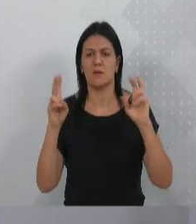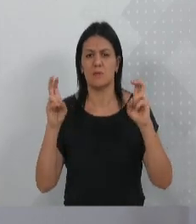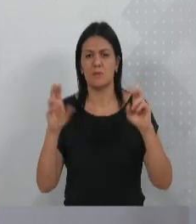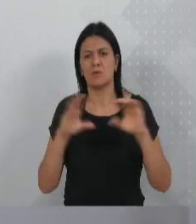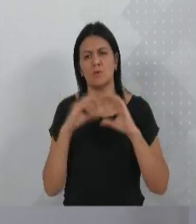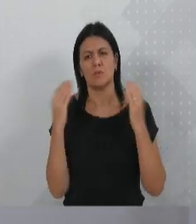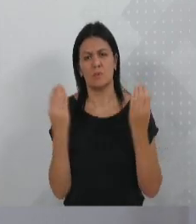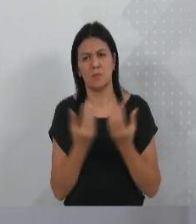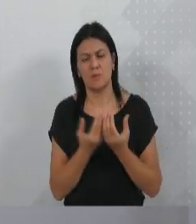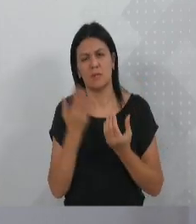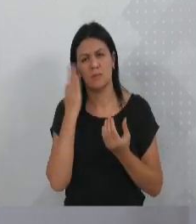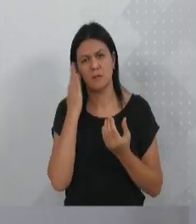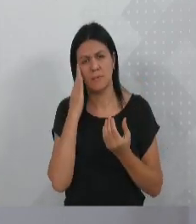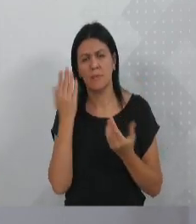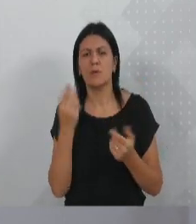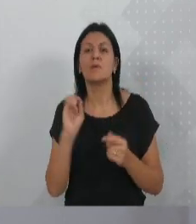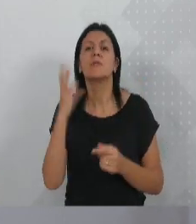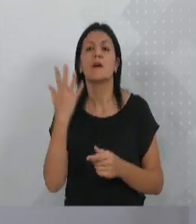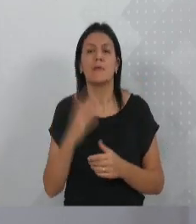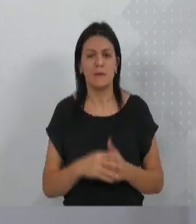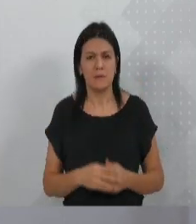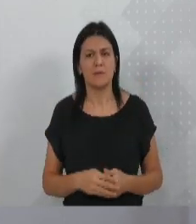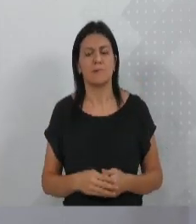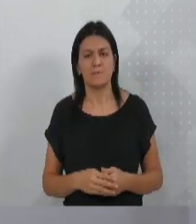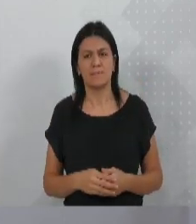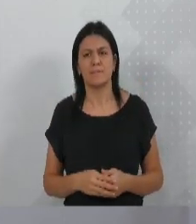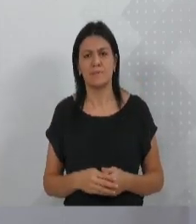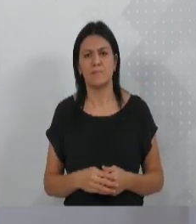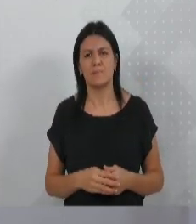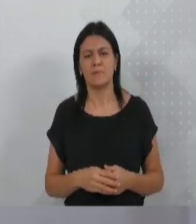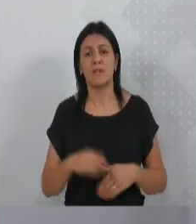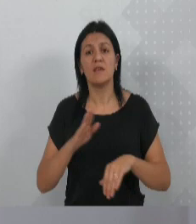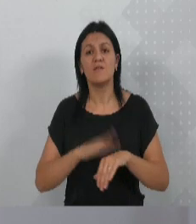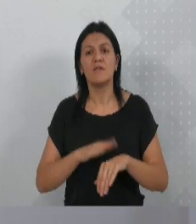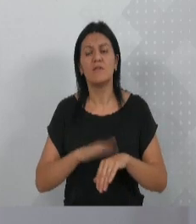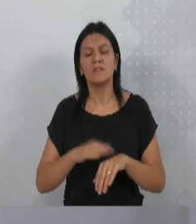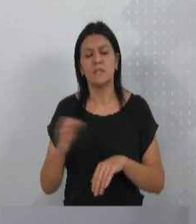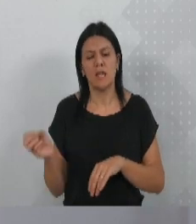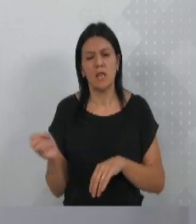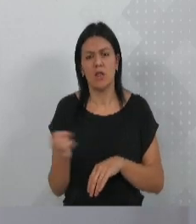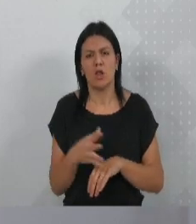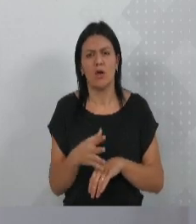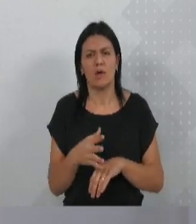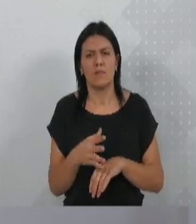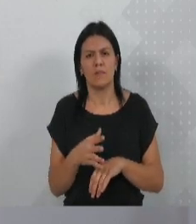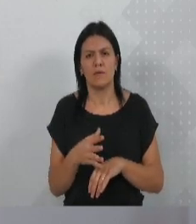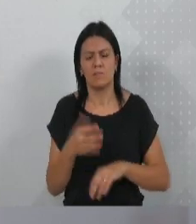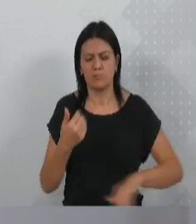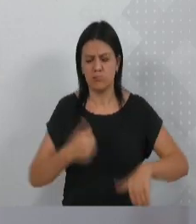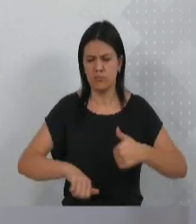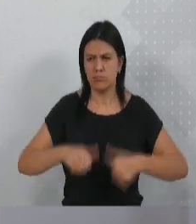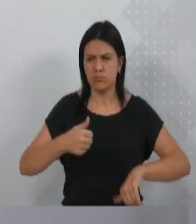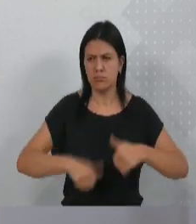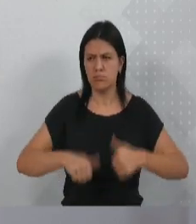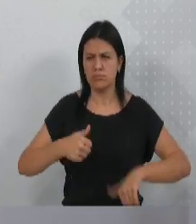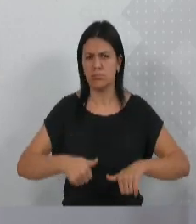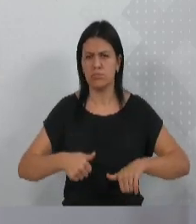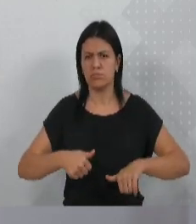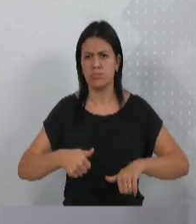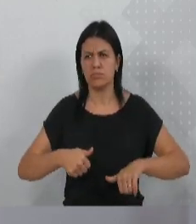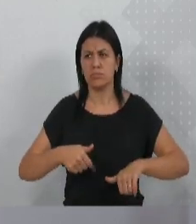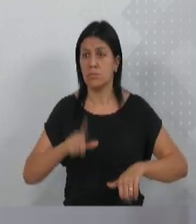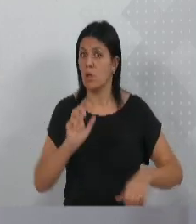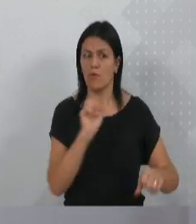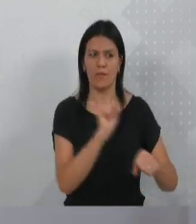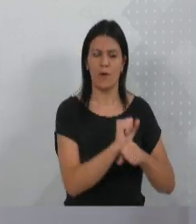comunidade eh tá ciente do que tá acontecendo e vai ser feita uma nova uma nova avaliação e não vai par a obra